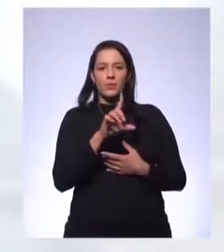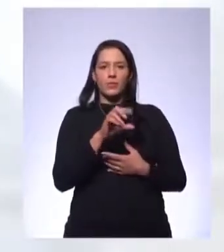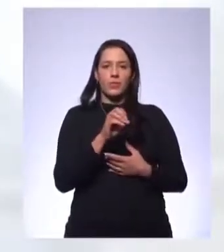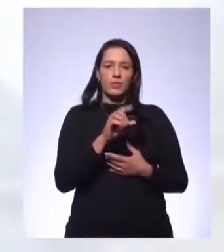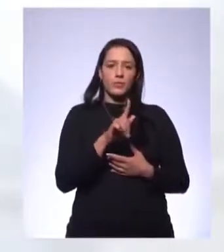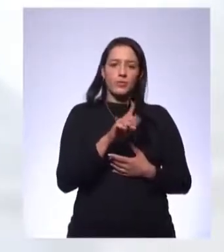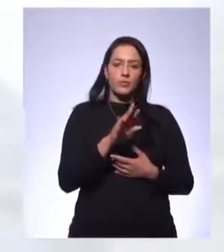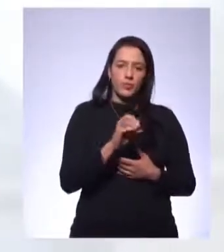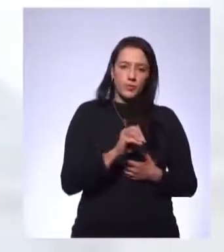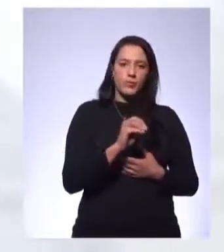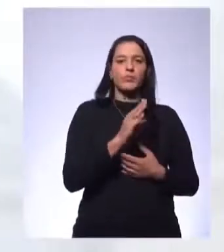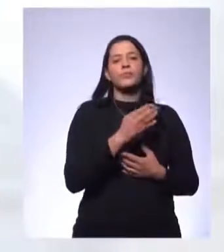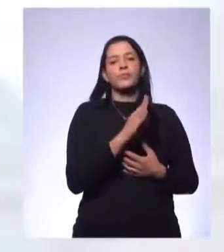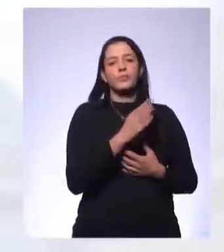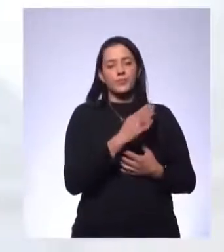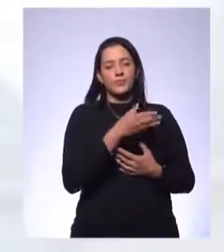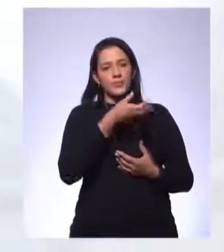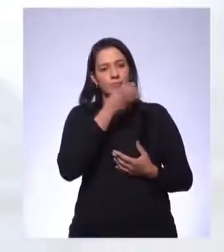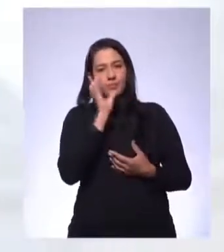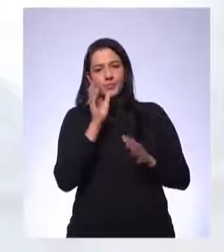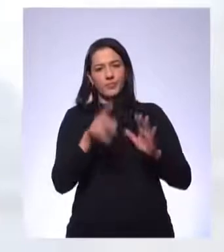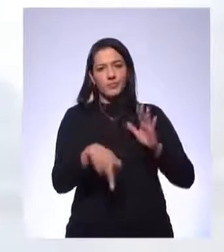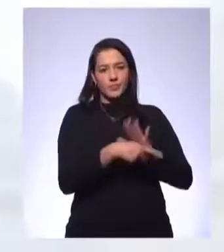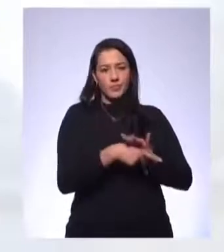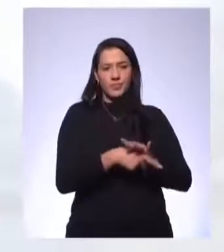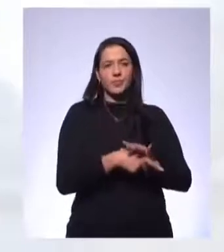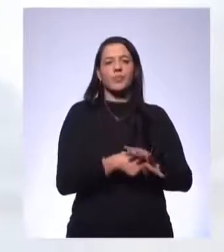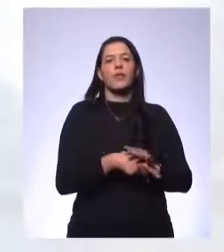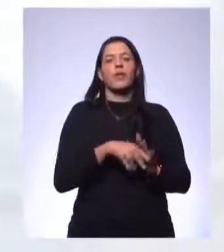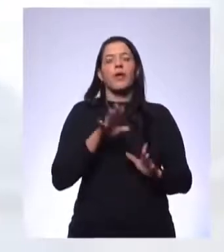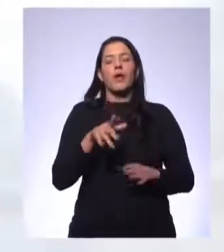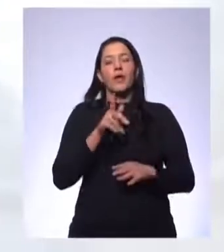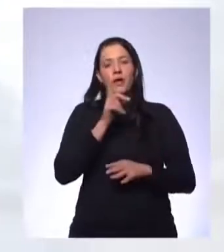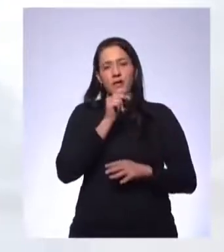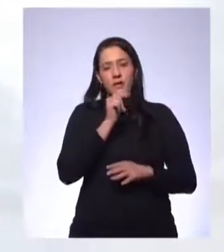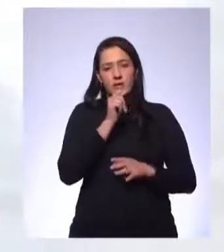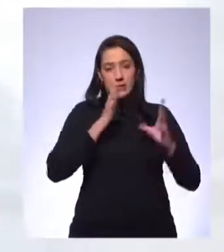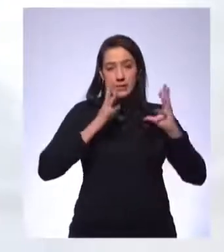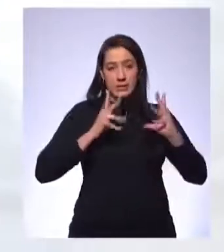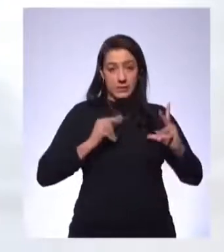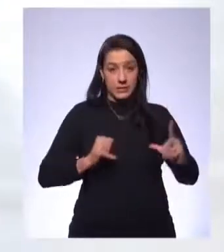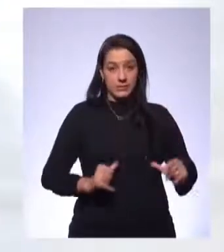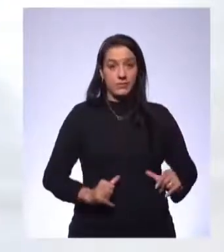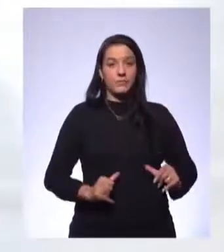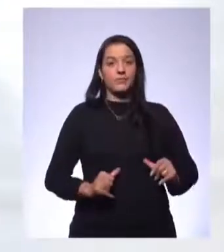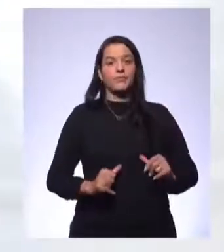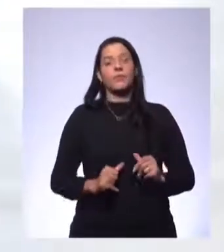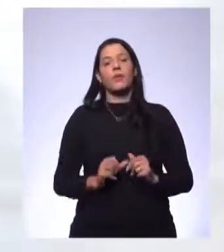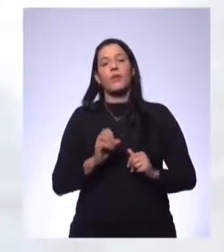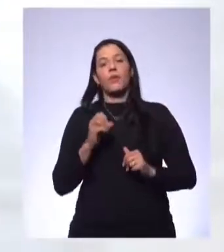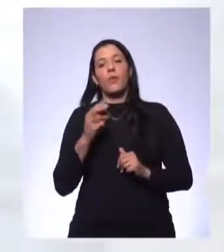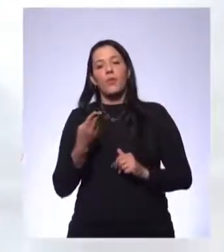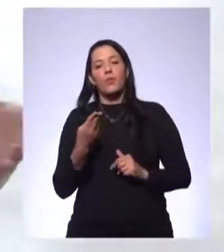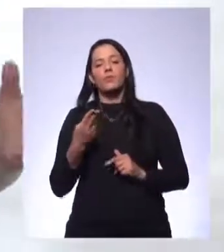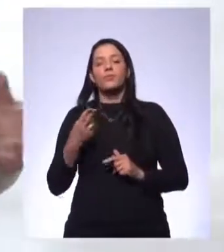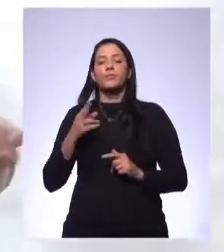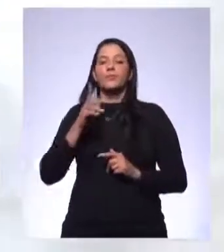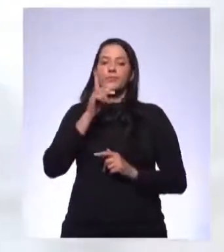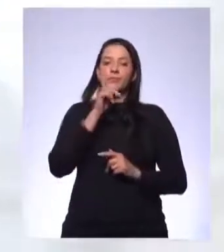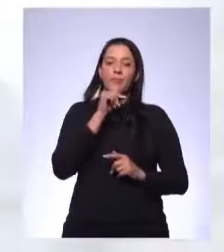né, individual, é água potável. Se a gente está pensando na água como um